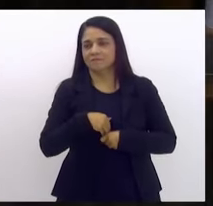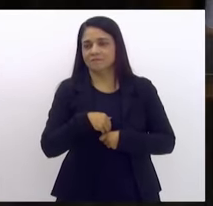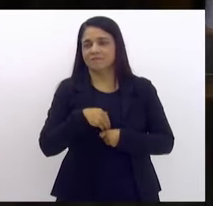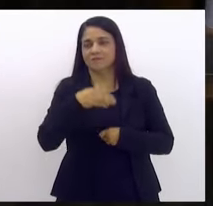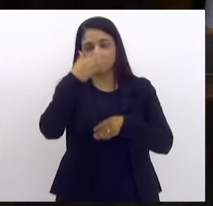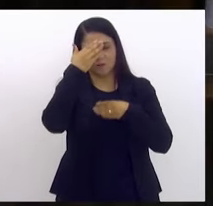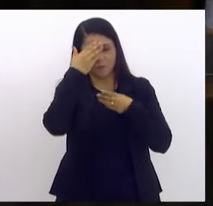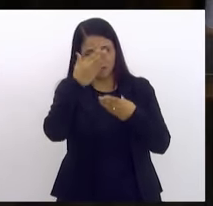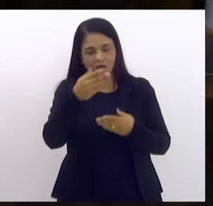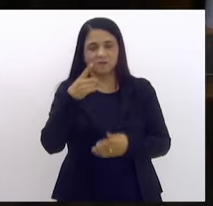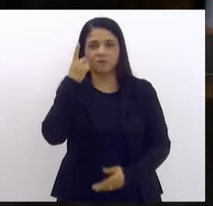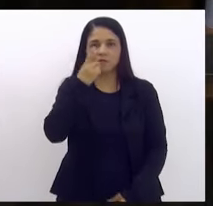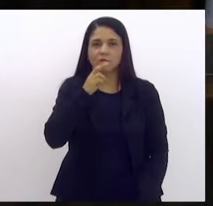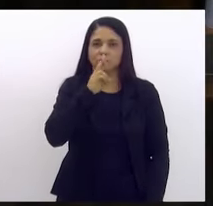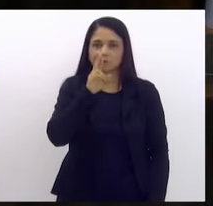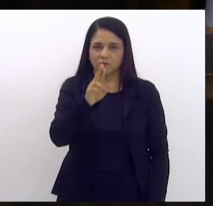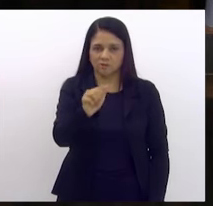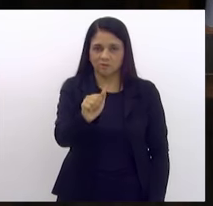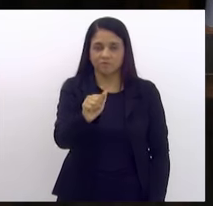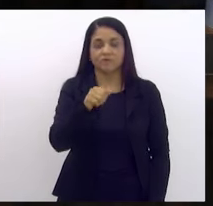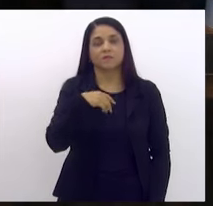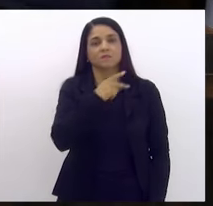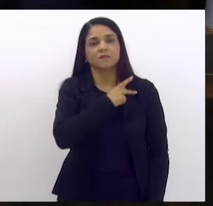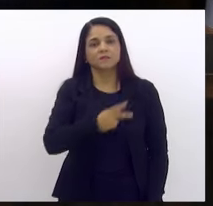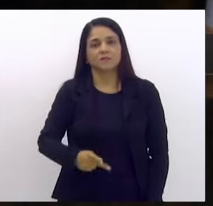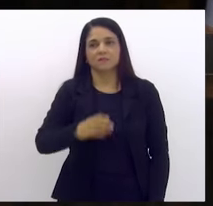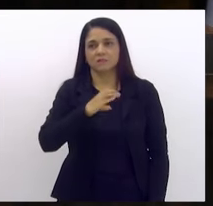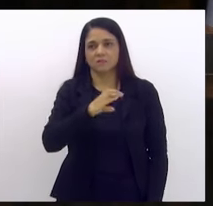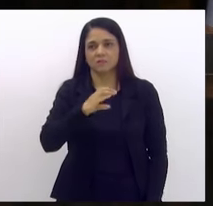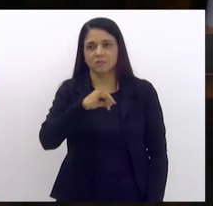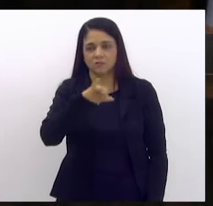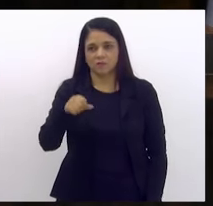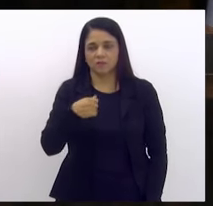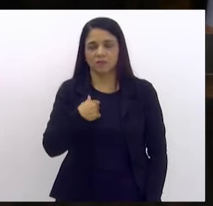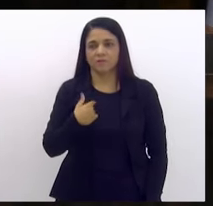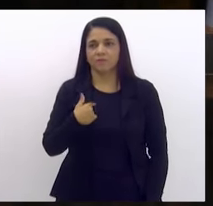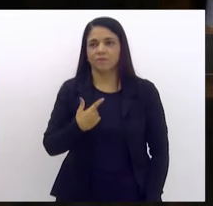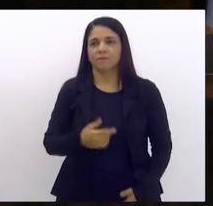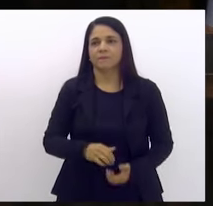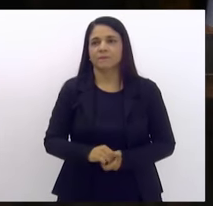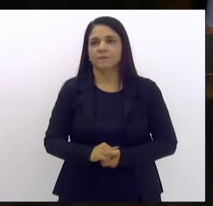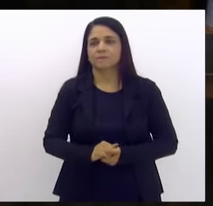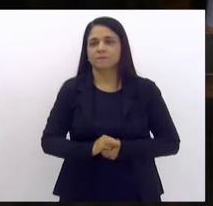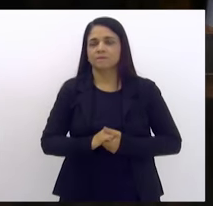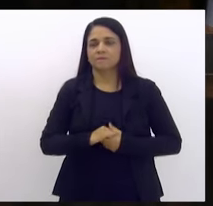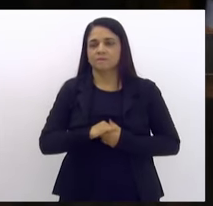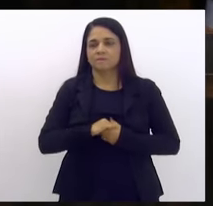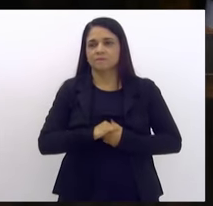Obrigado aí, nosso nobre deputado, presidente da CCJ, Rodrigo. Para encaminhar, senhor presidente. Tá?